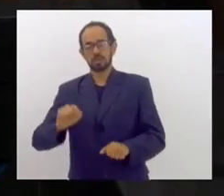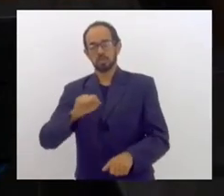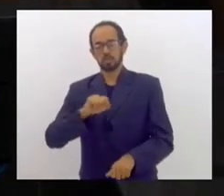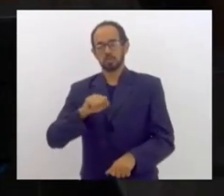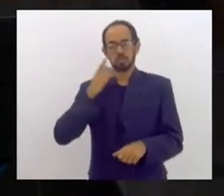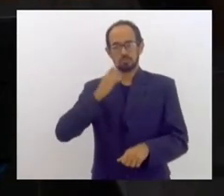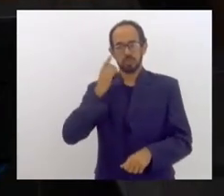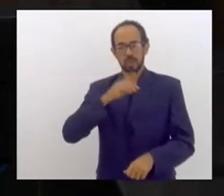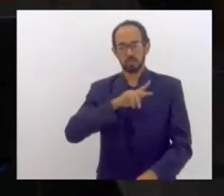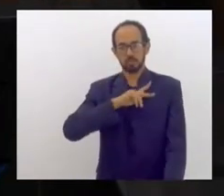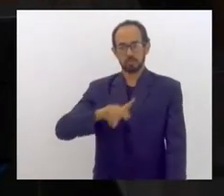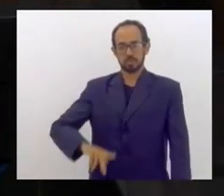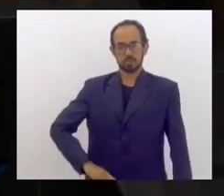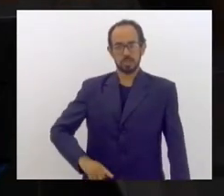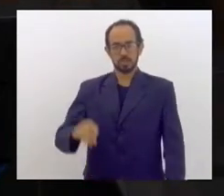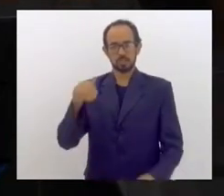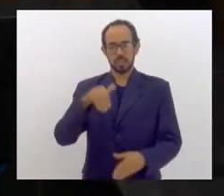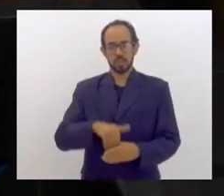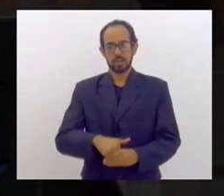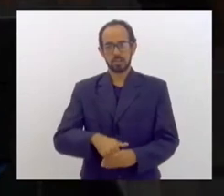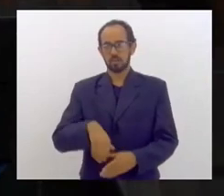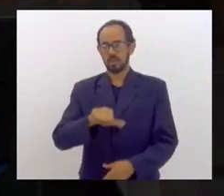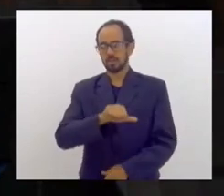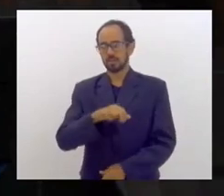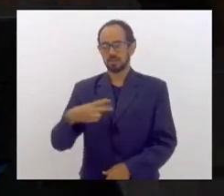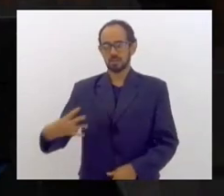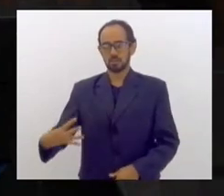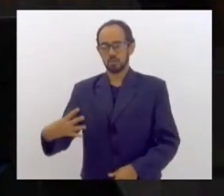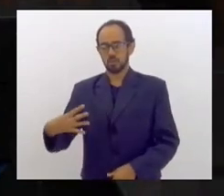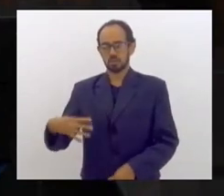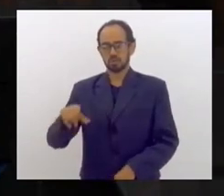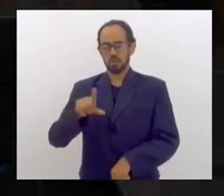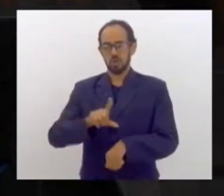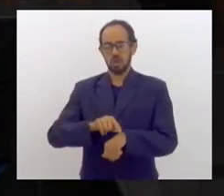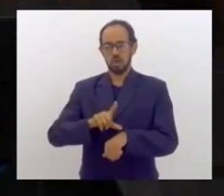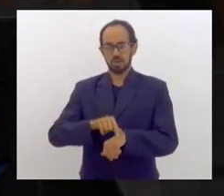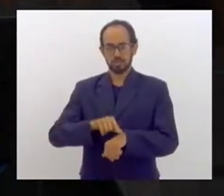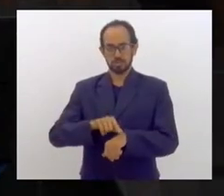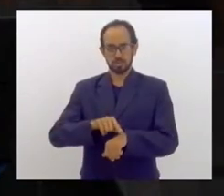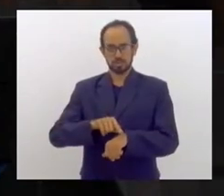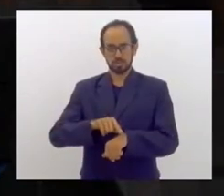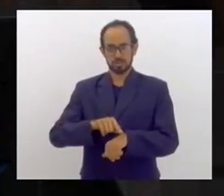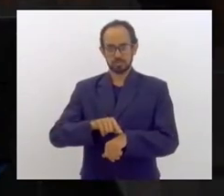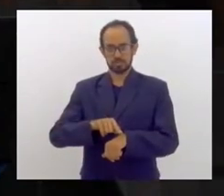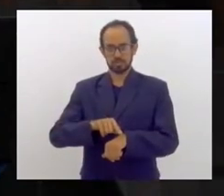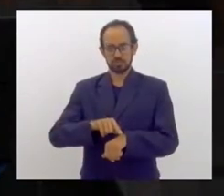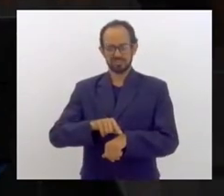eleito às 14 horas, às